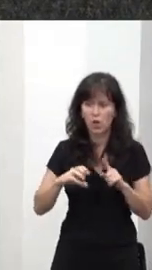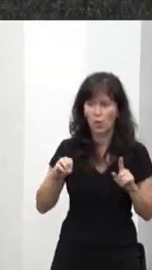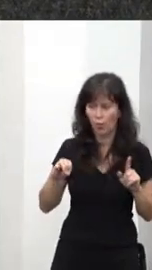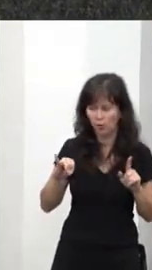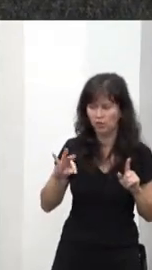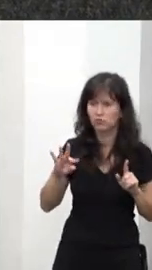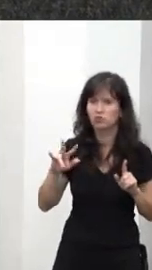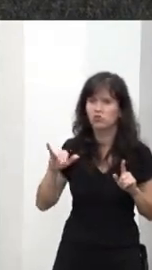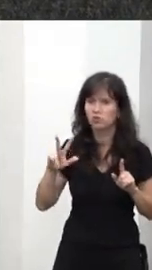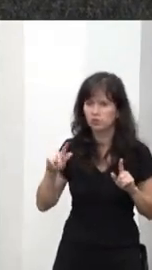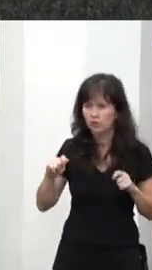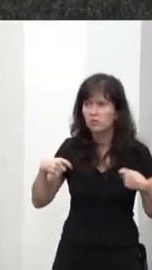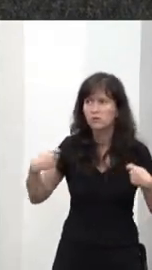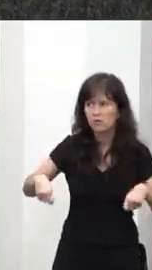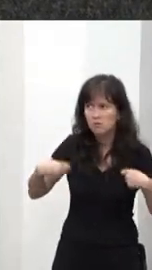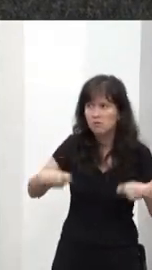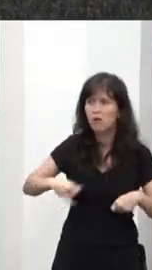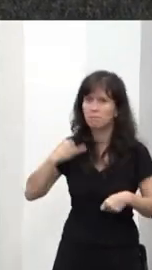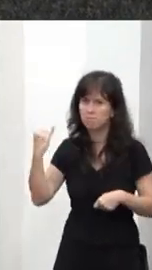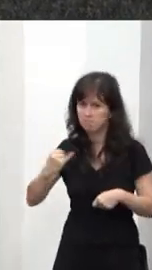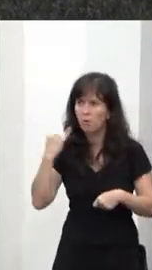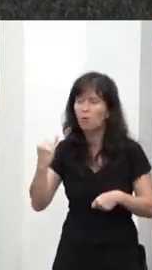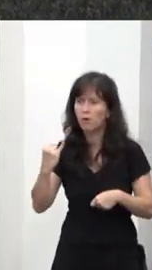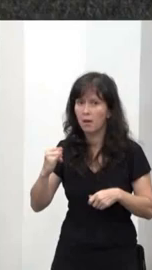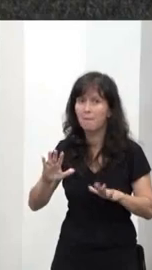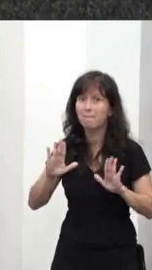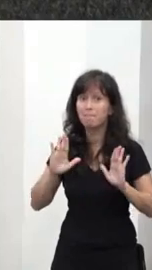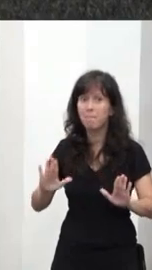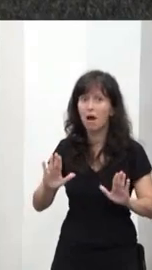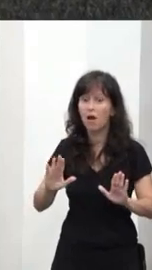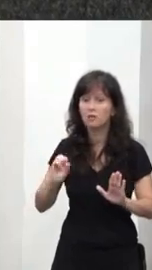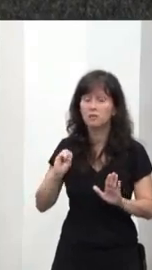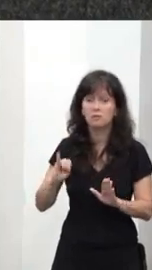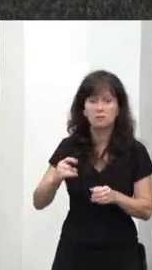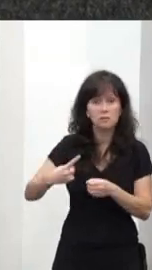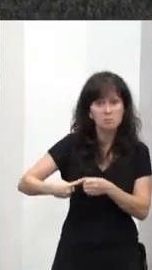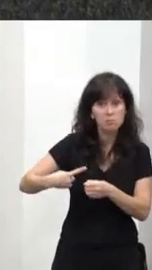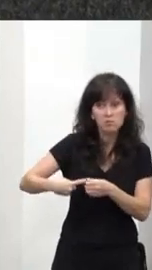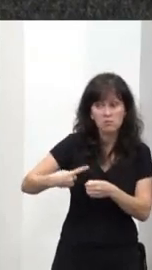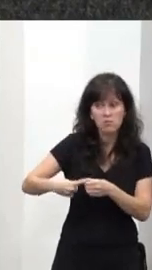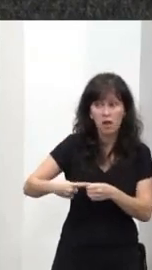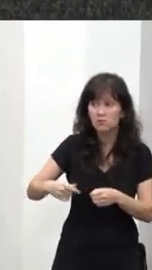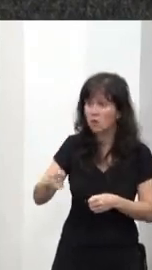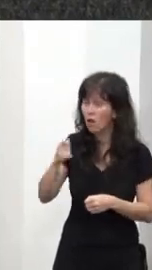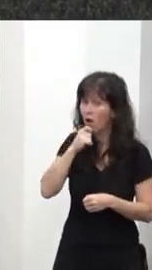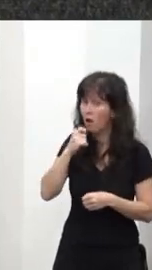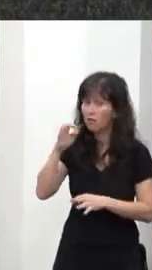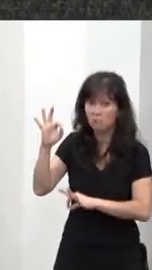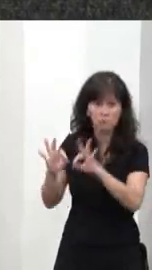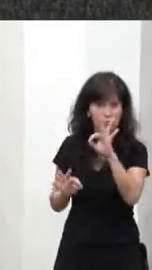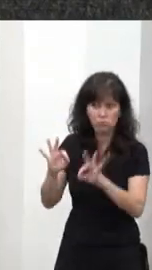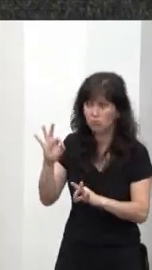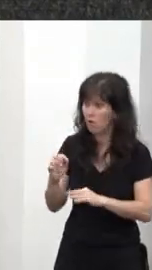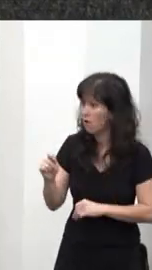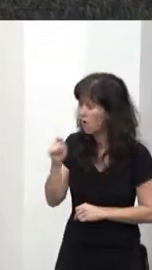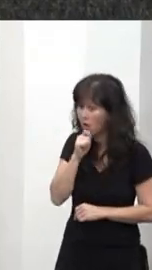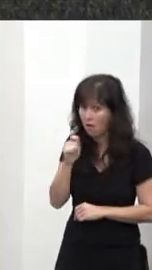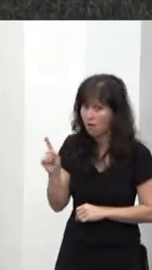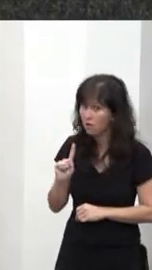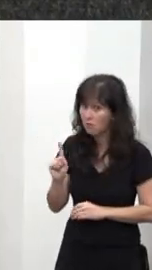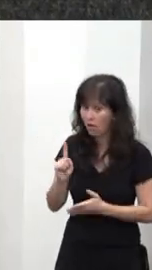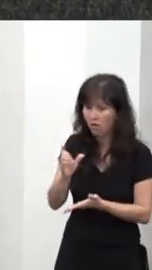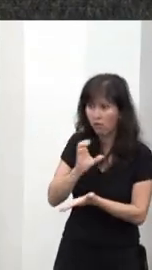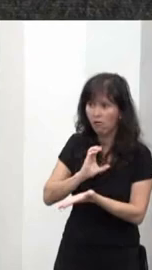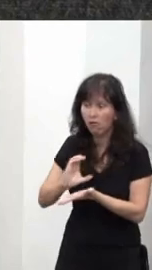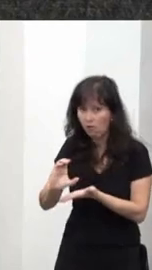condicionar que os municípios que não tenham o CPF ainda organizado deixem de receber o